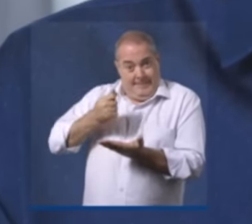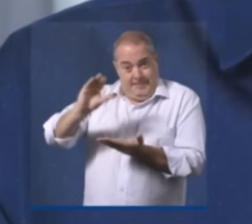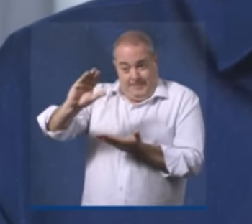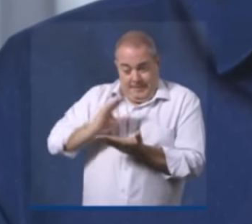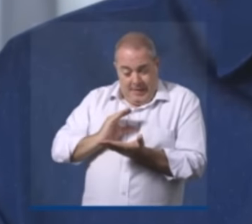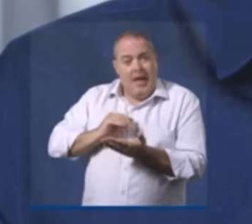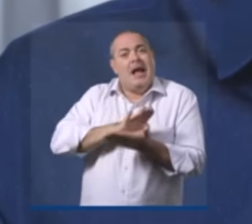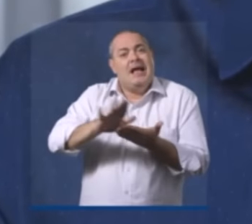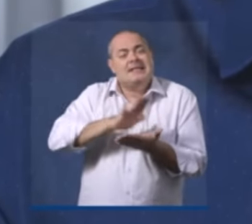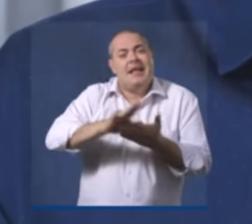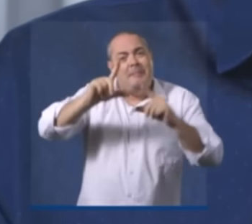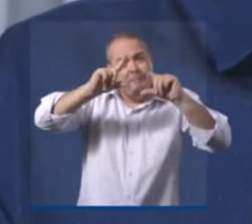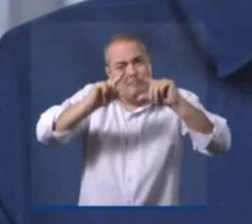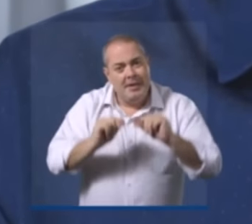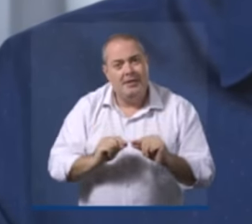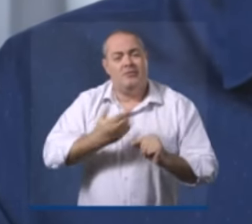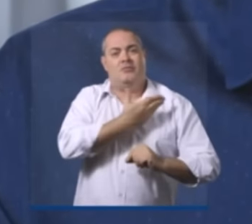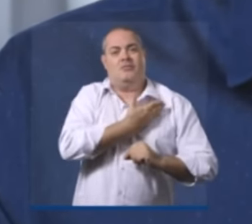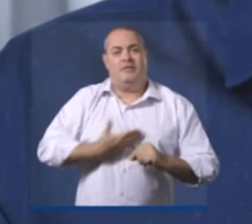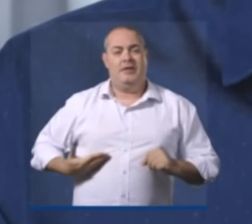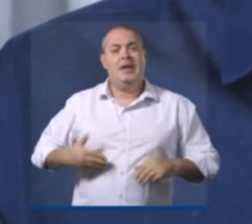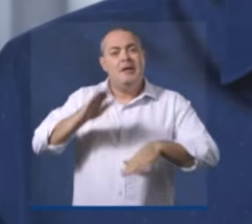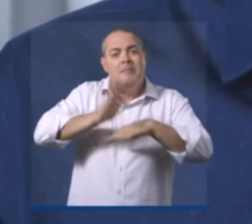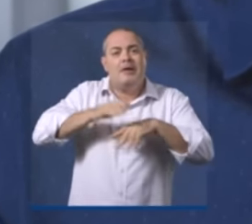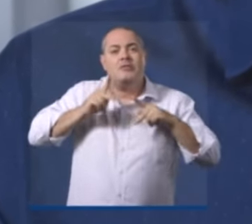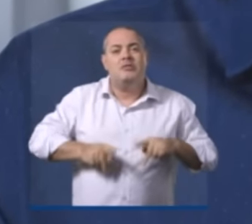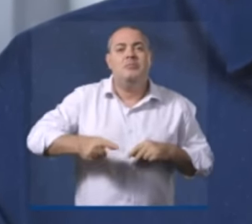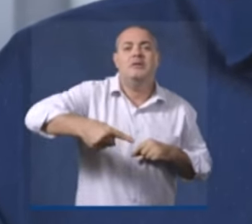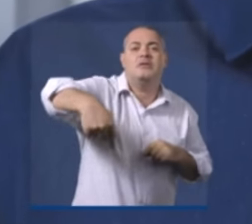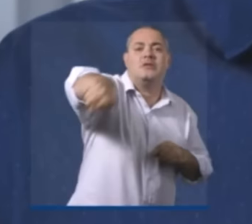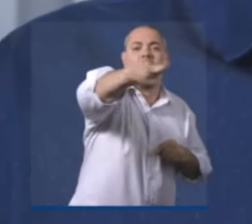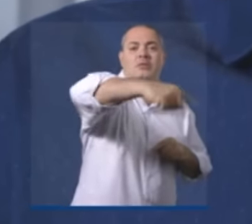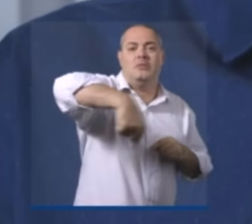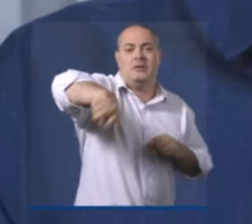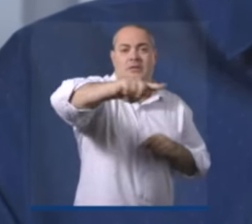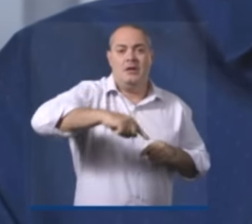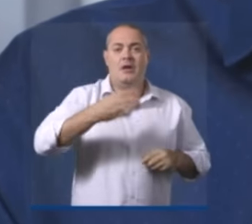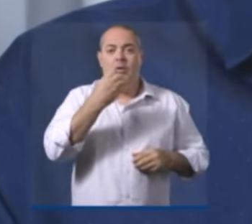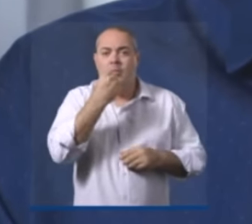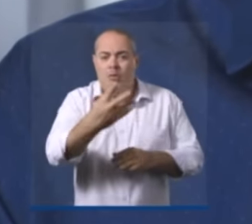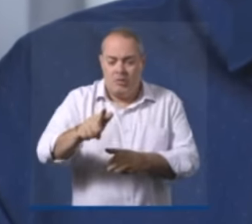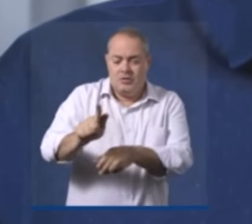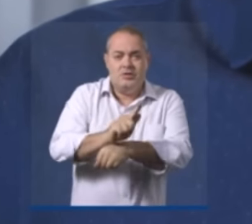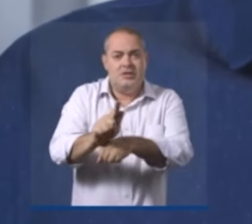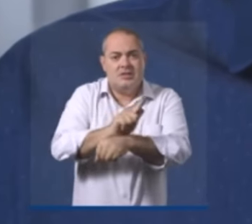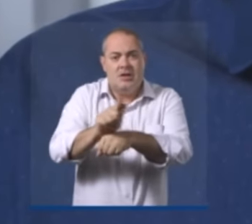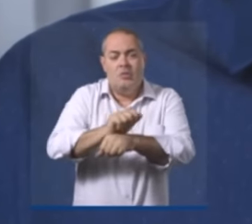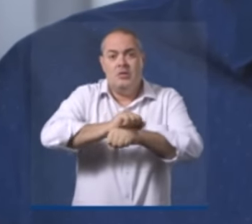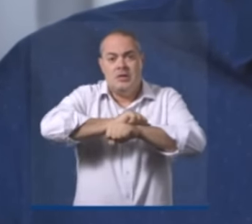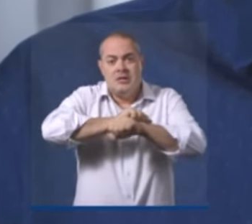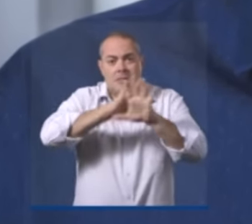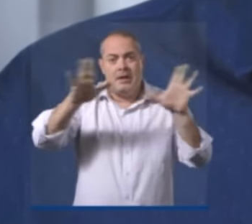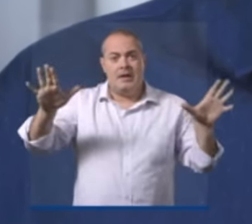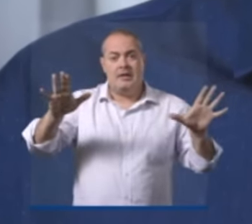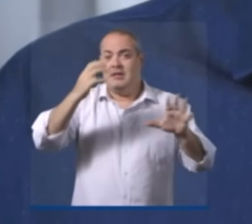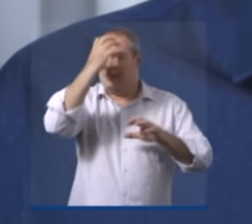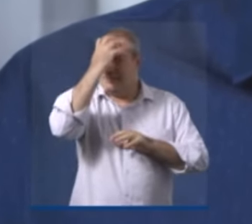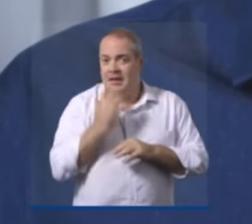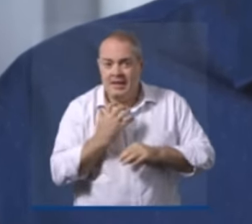no orçamento da Prefeitura. É gastar menos com o governo e mais com as pessoas. Com boa